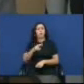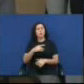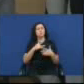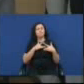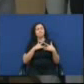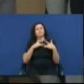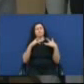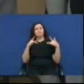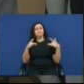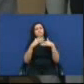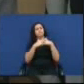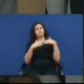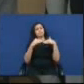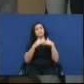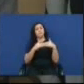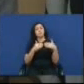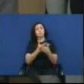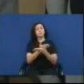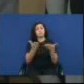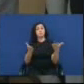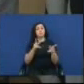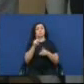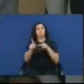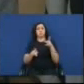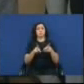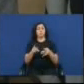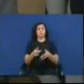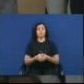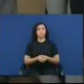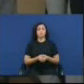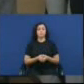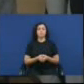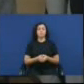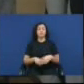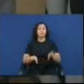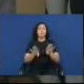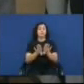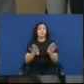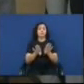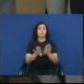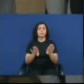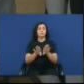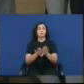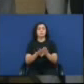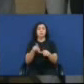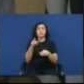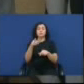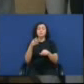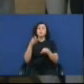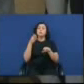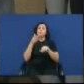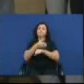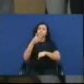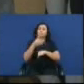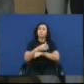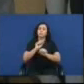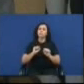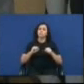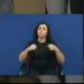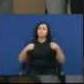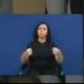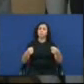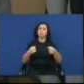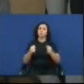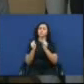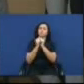fraterno, caridoso e afetuoso às suas questões. E mais que isso, que se envolvam e fortaleçam